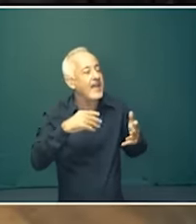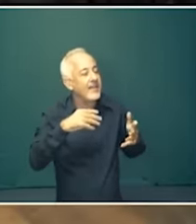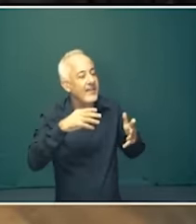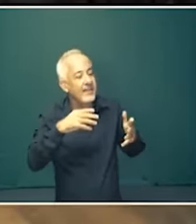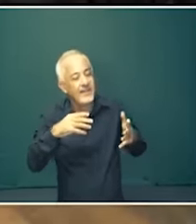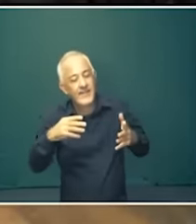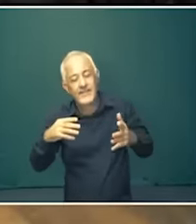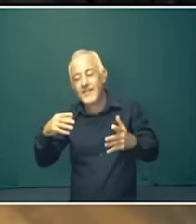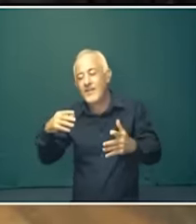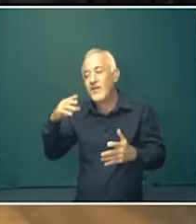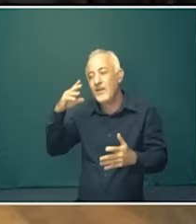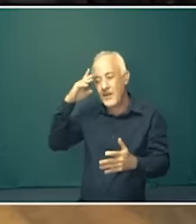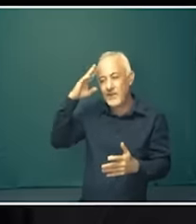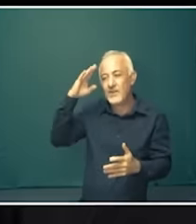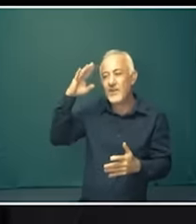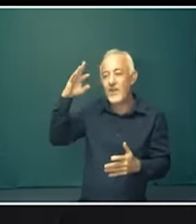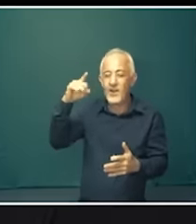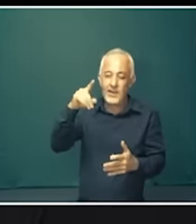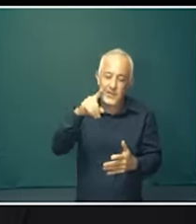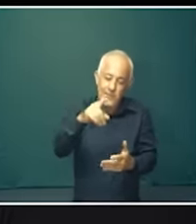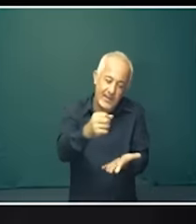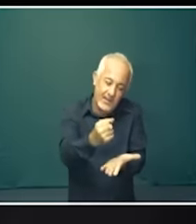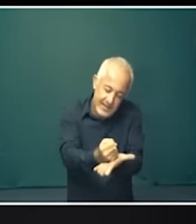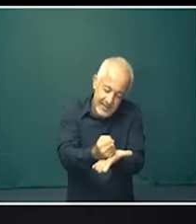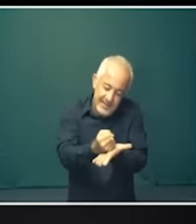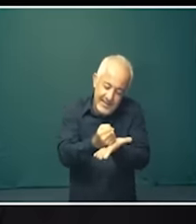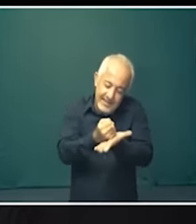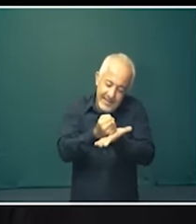parou. Em sonho você me